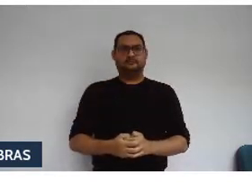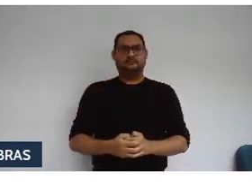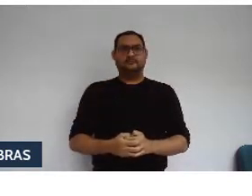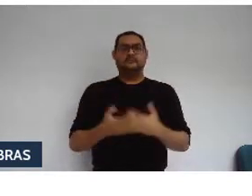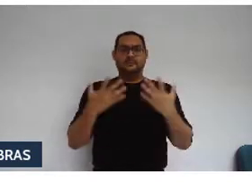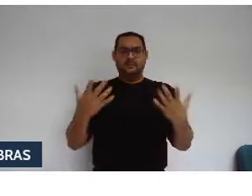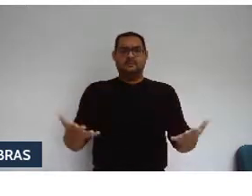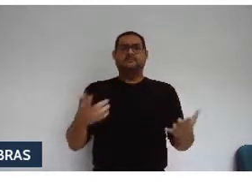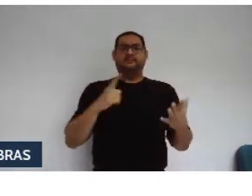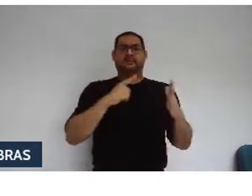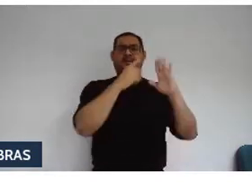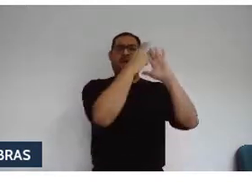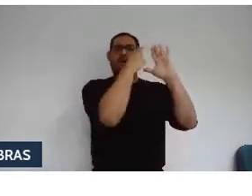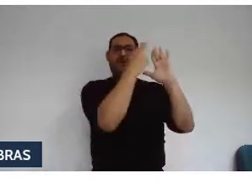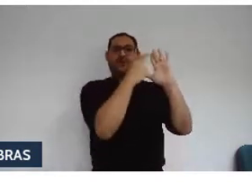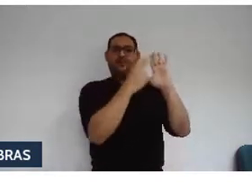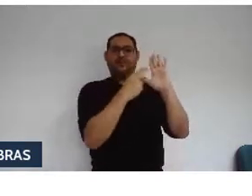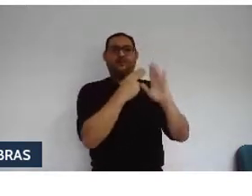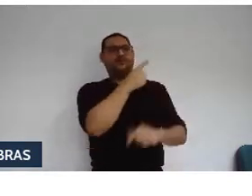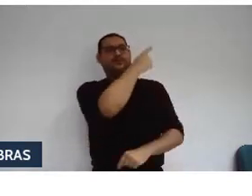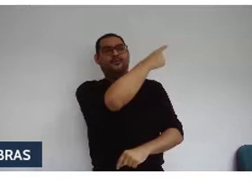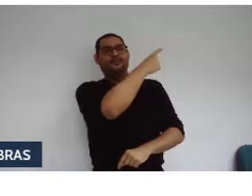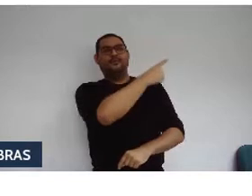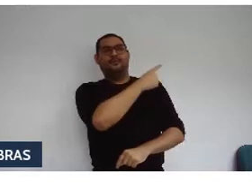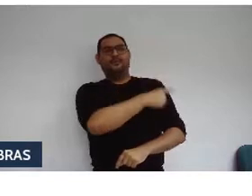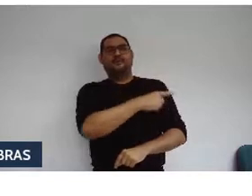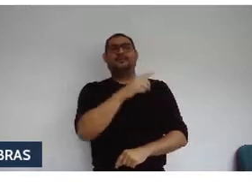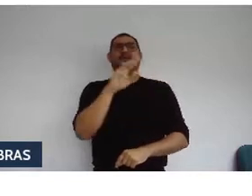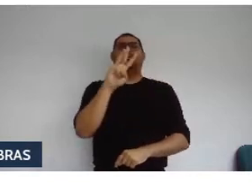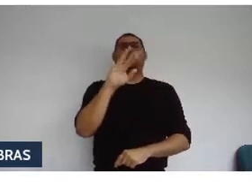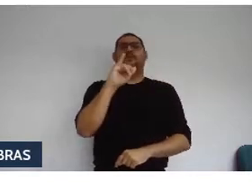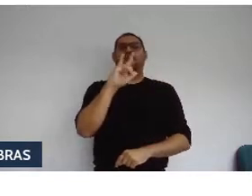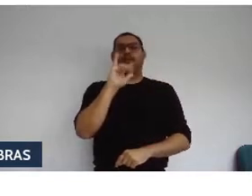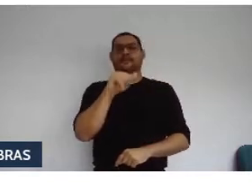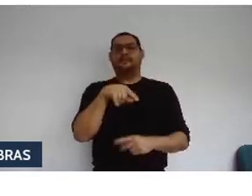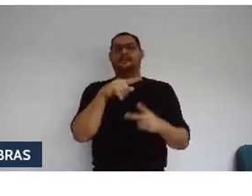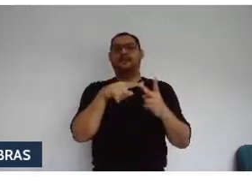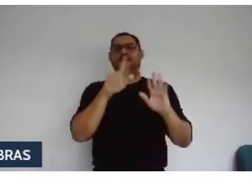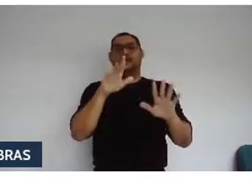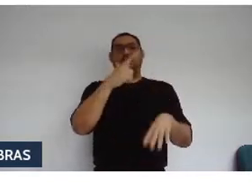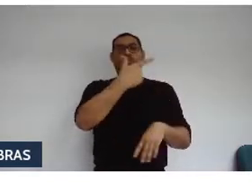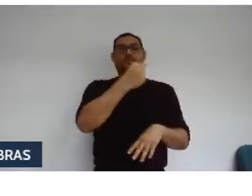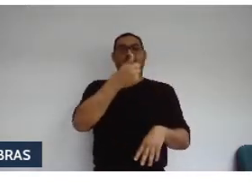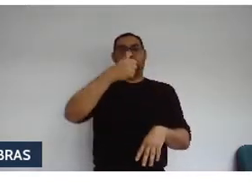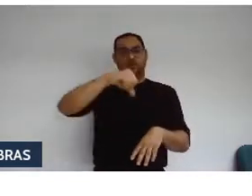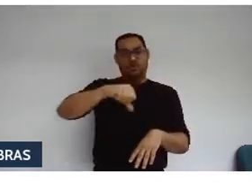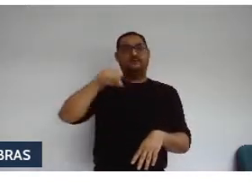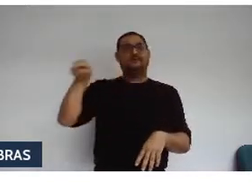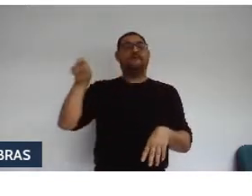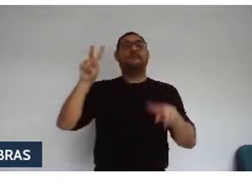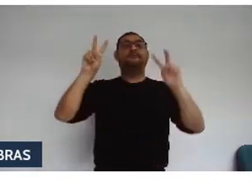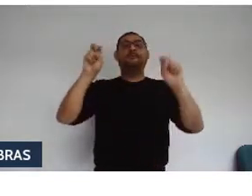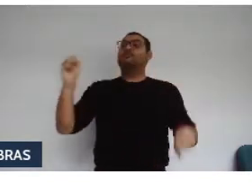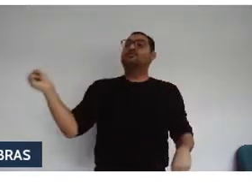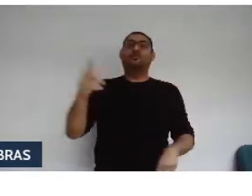Esses outros autores, Stroud, Peck e Williams, já em 2019, começam a falar em